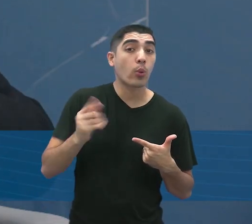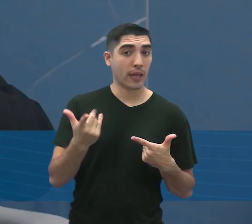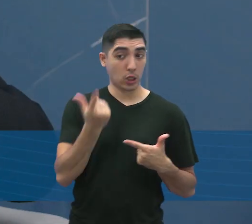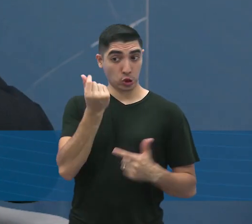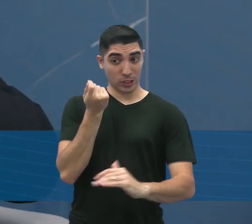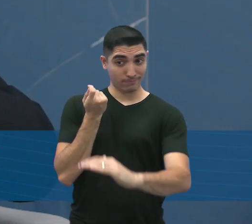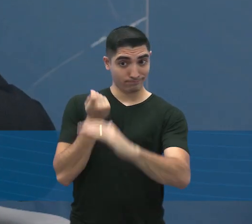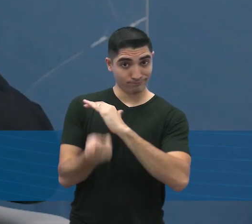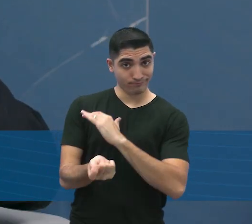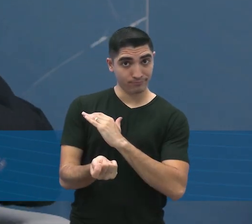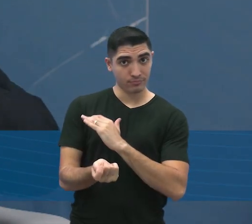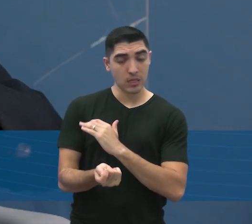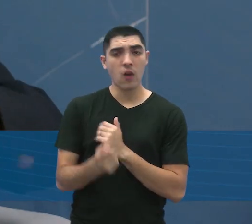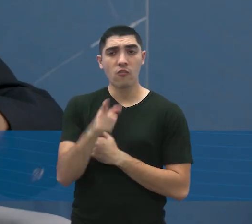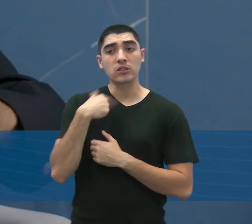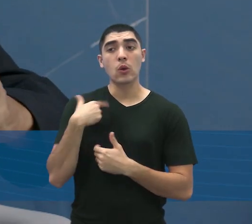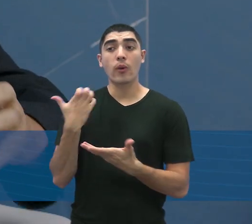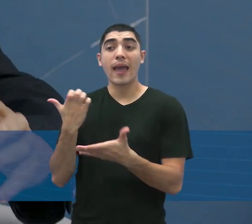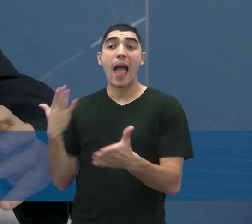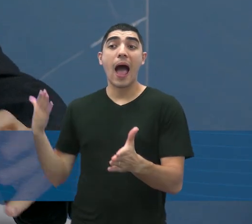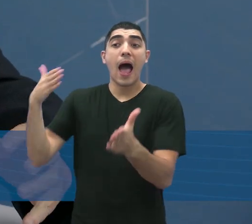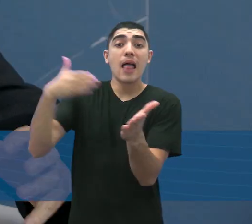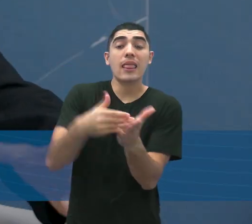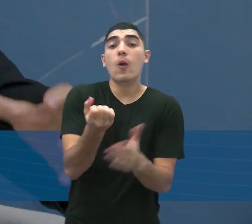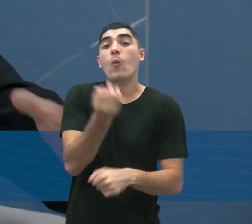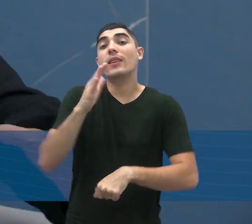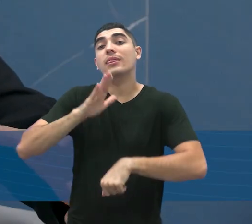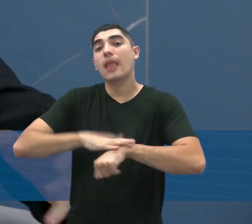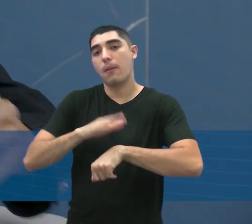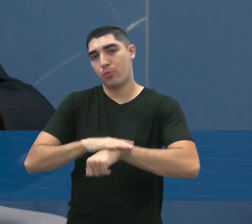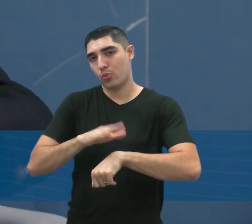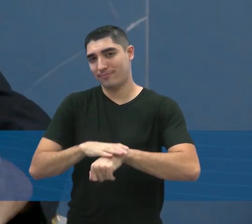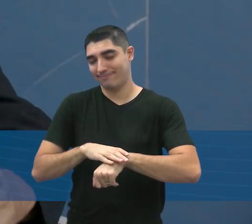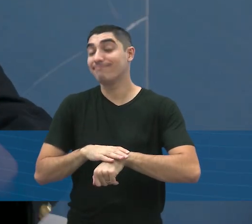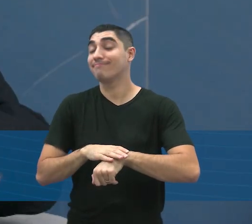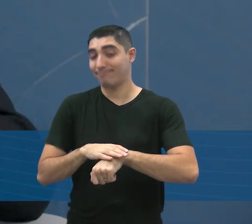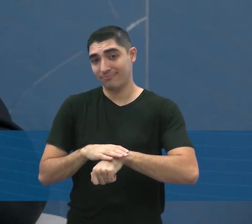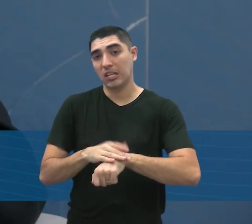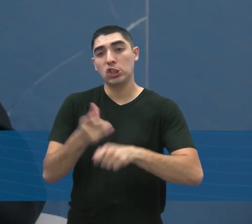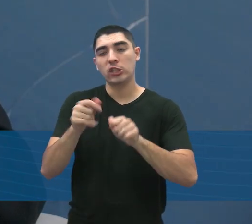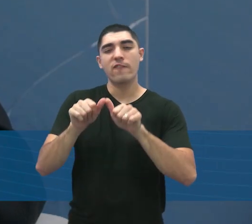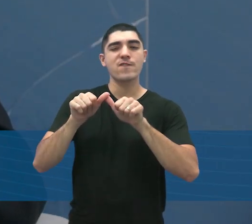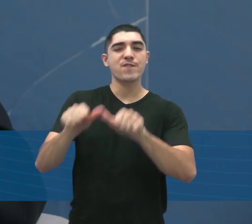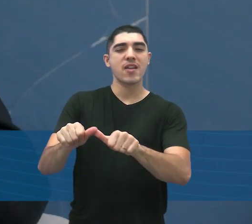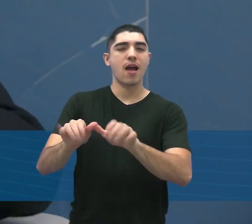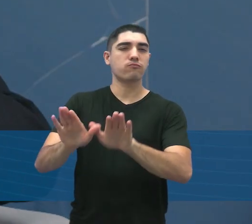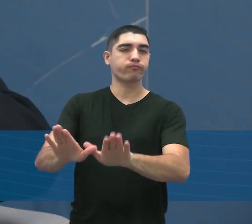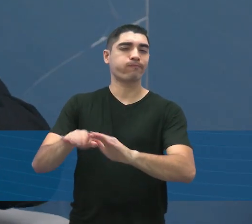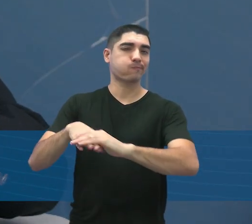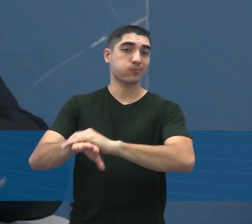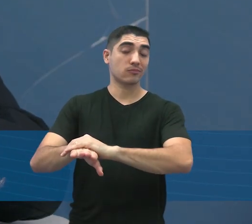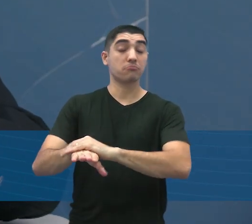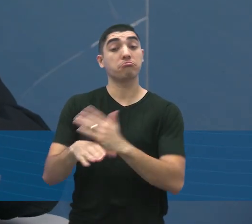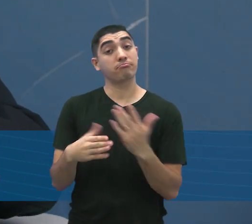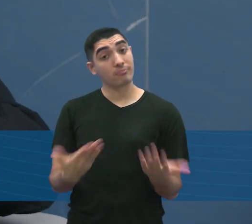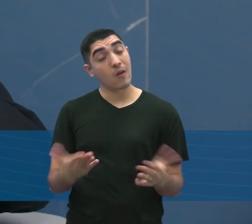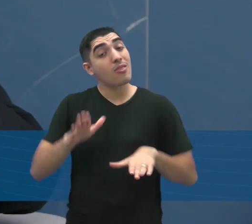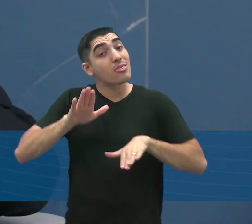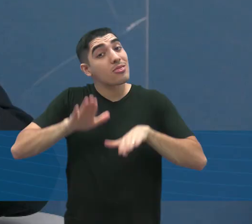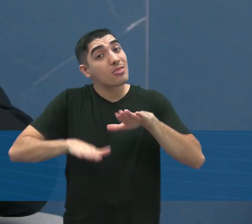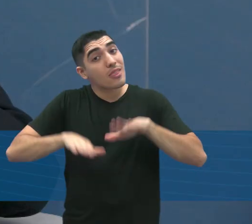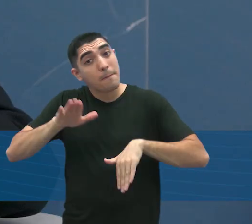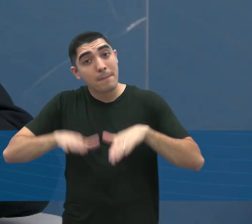desse dinheiro. Quanto tempo que eu posso deixar esse dinheiro parado? Então, isso tudo